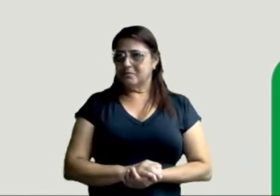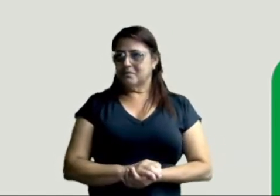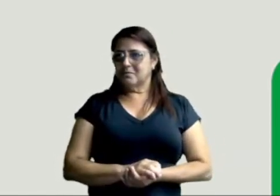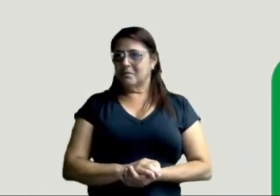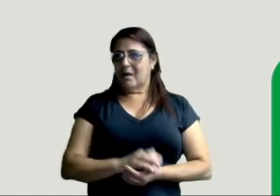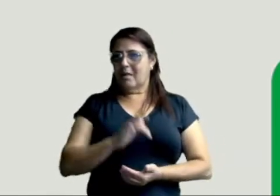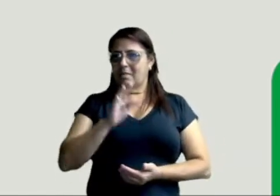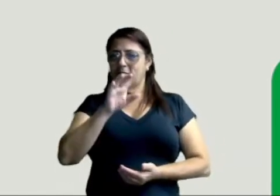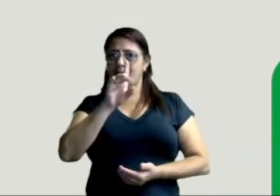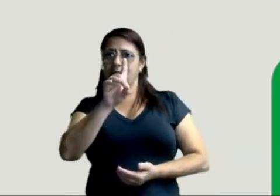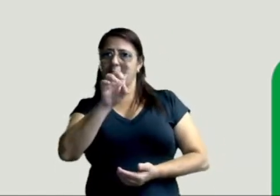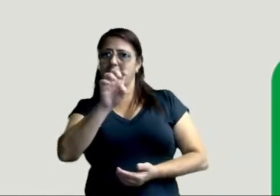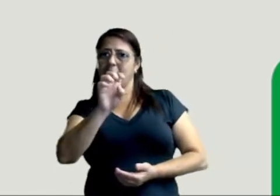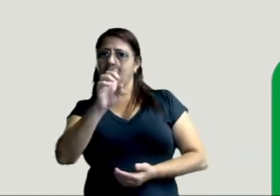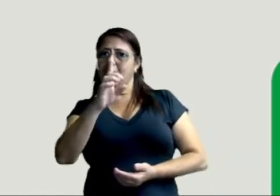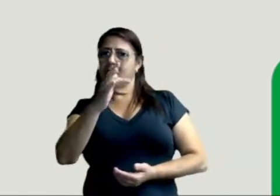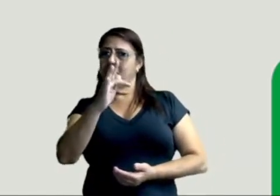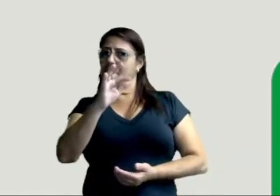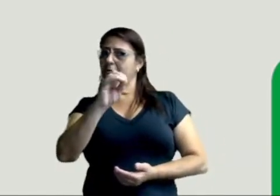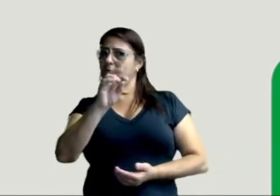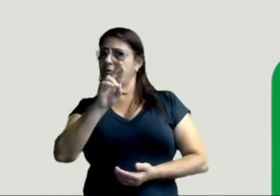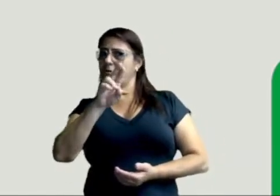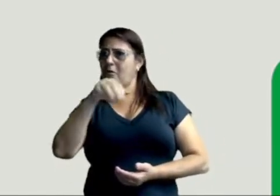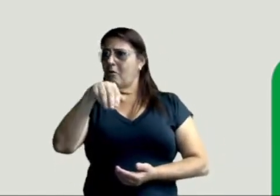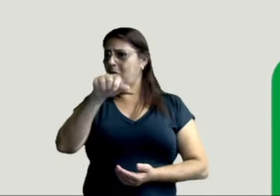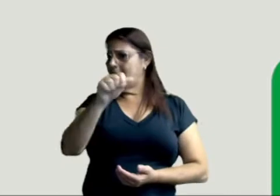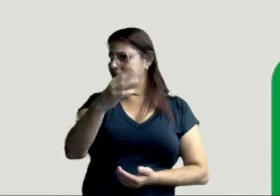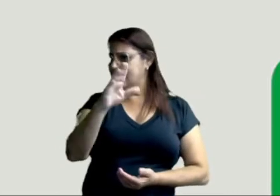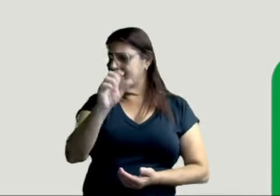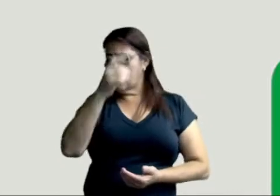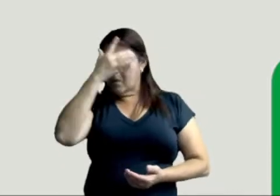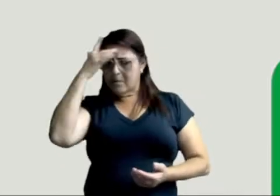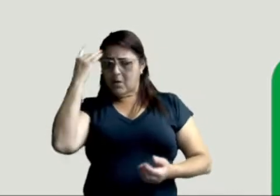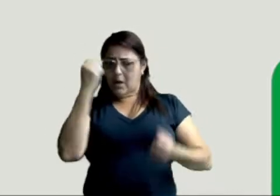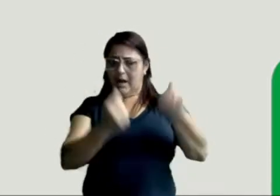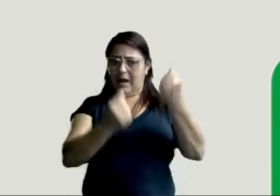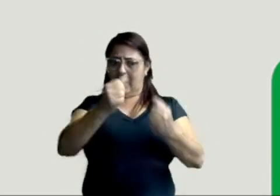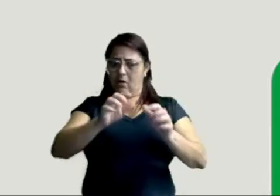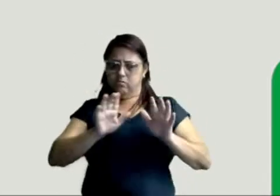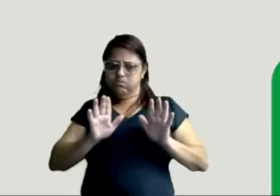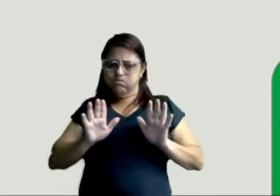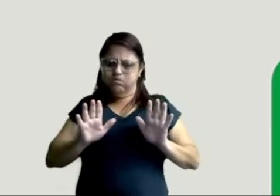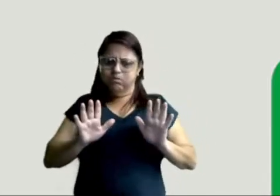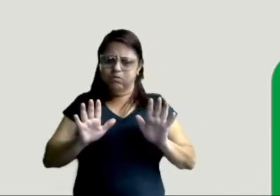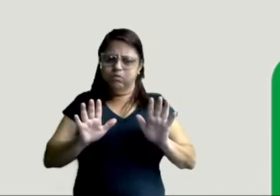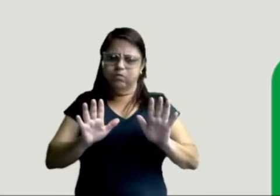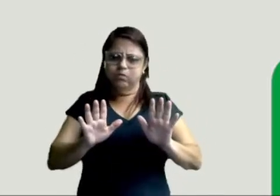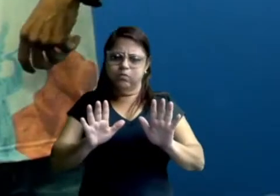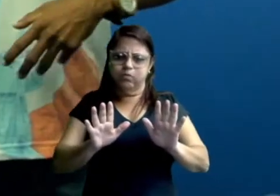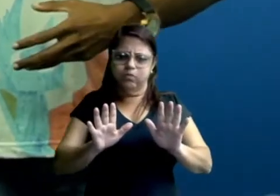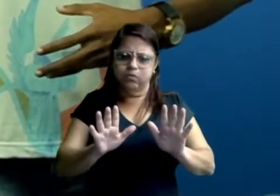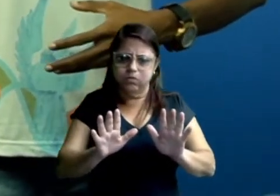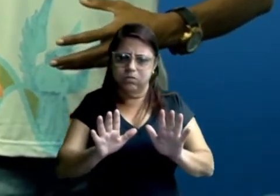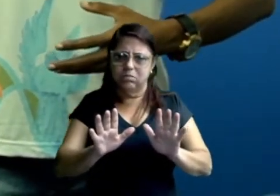Tá? Então, ó, quando a pessoa empurra um carro, você volta aqui para